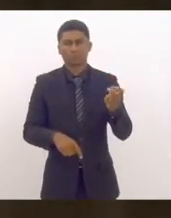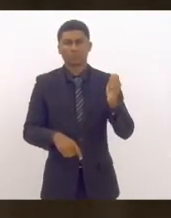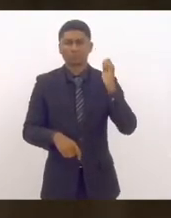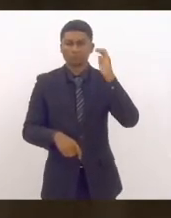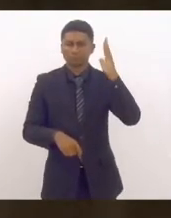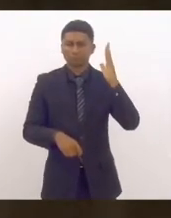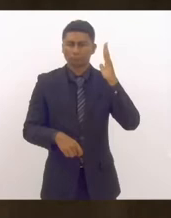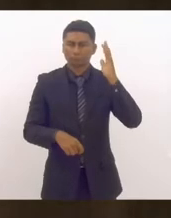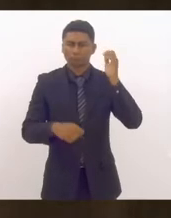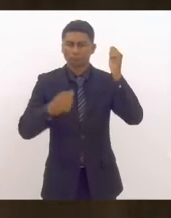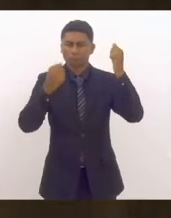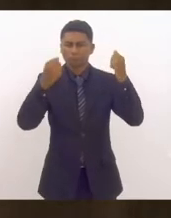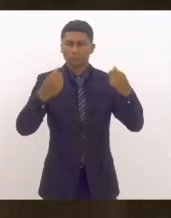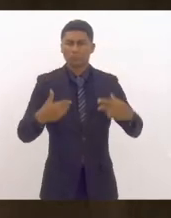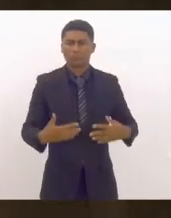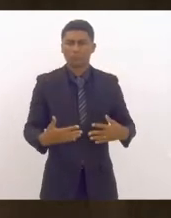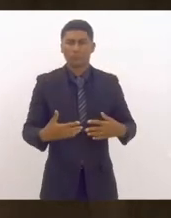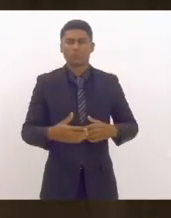defesa.